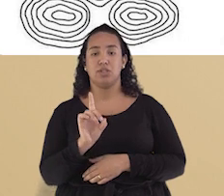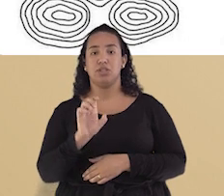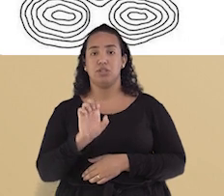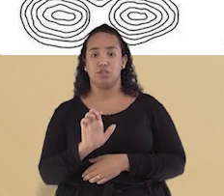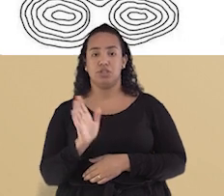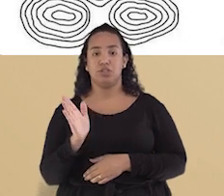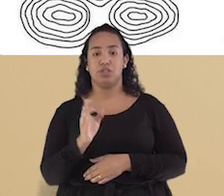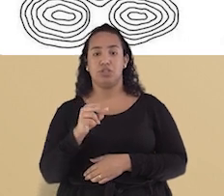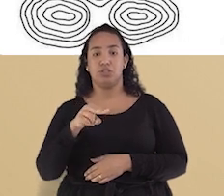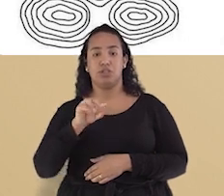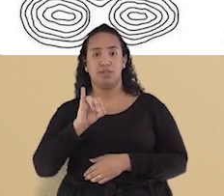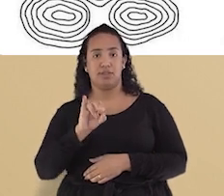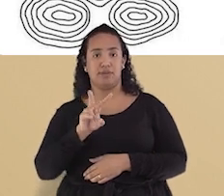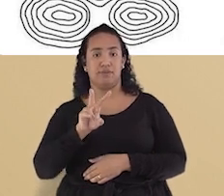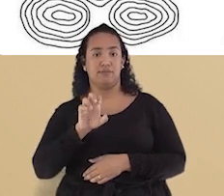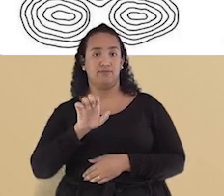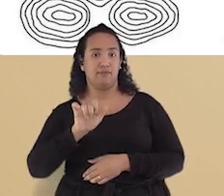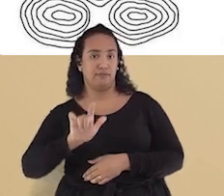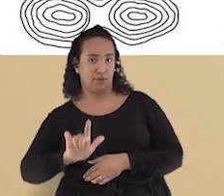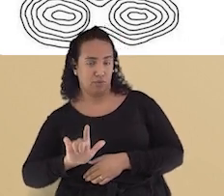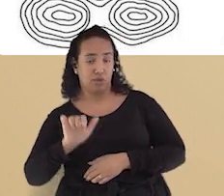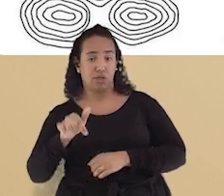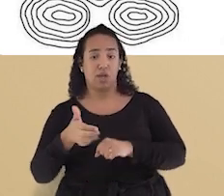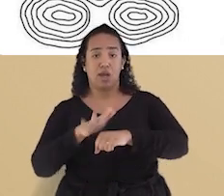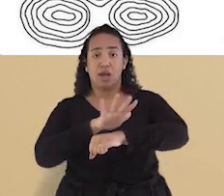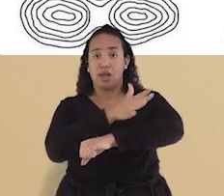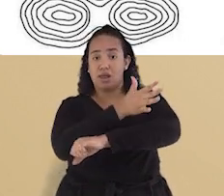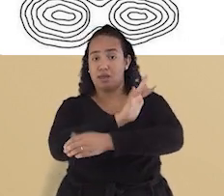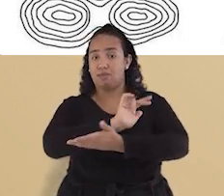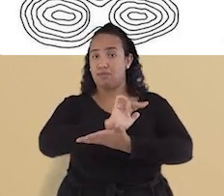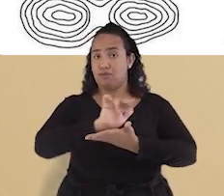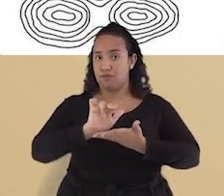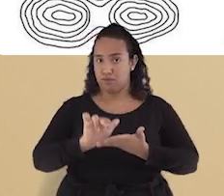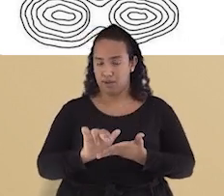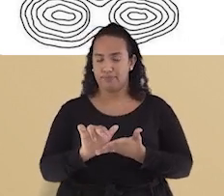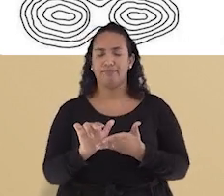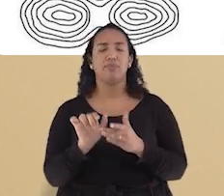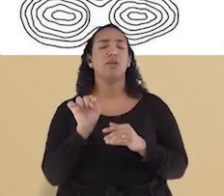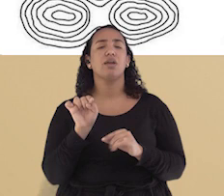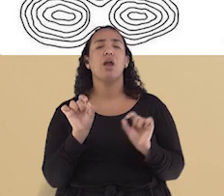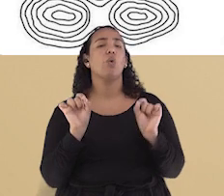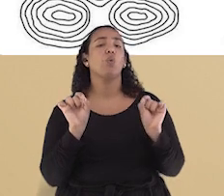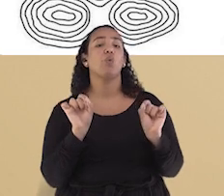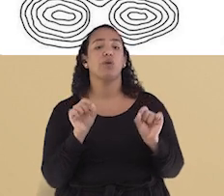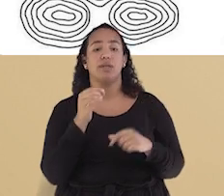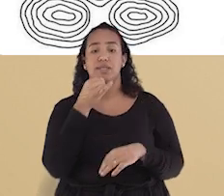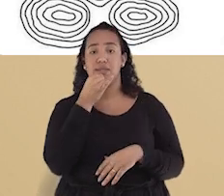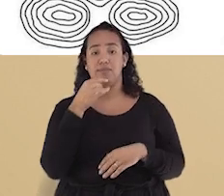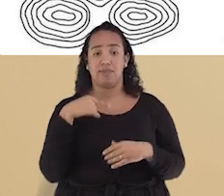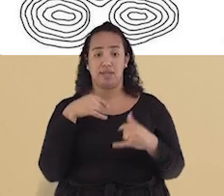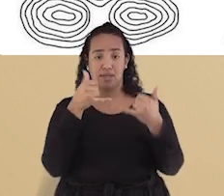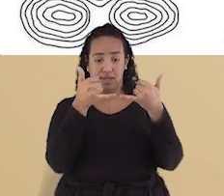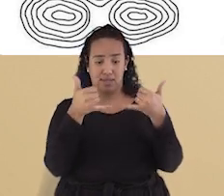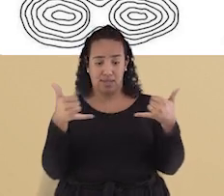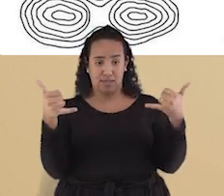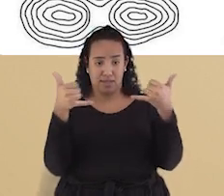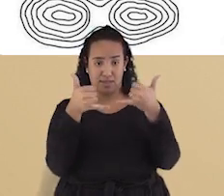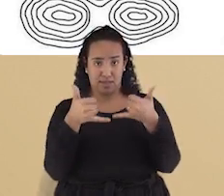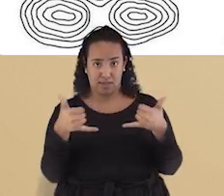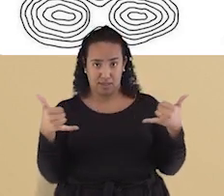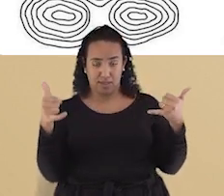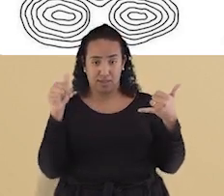relevos. As curvas de nível são linhas imaginárias que ligam pontos que possuem uma